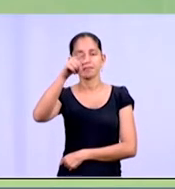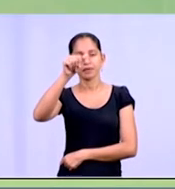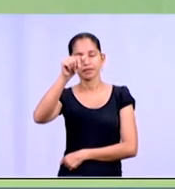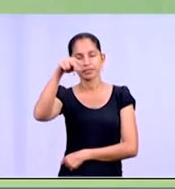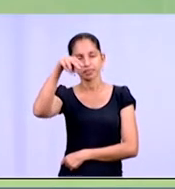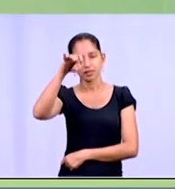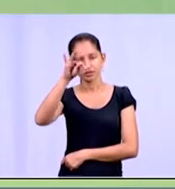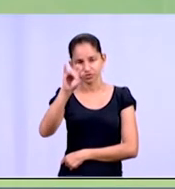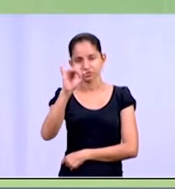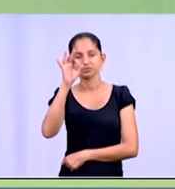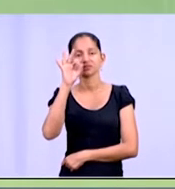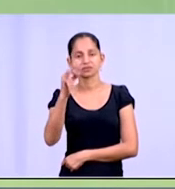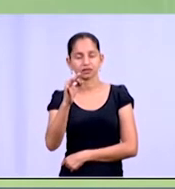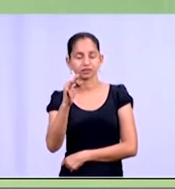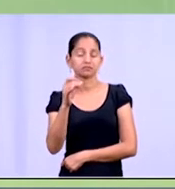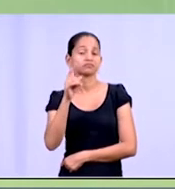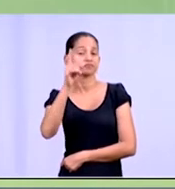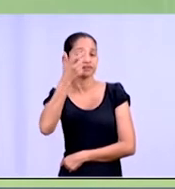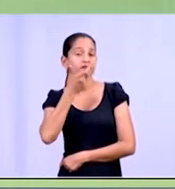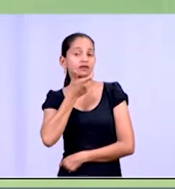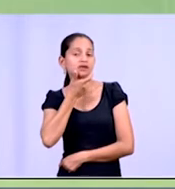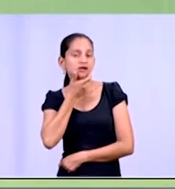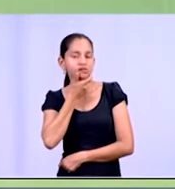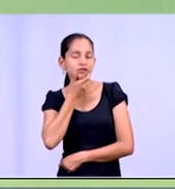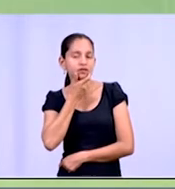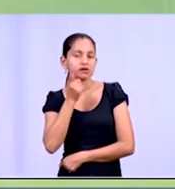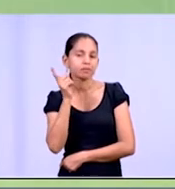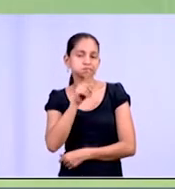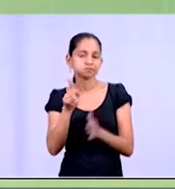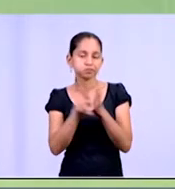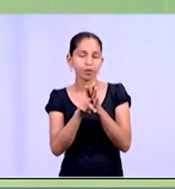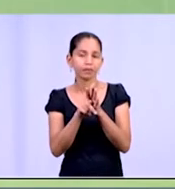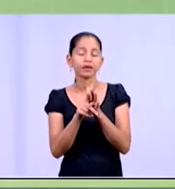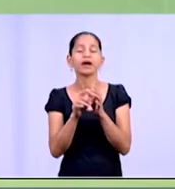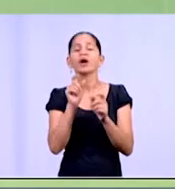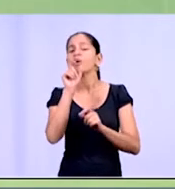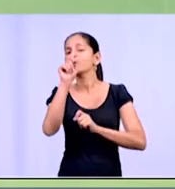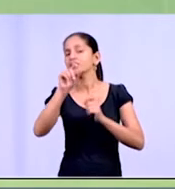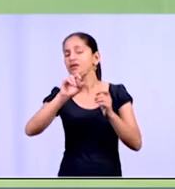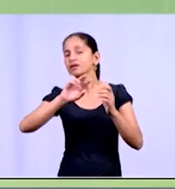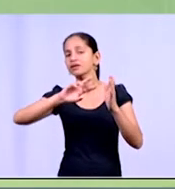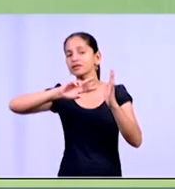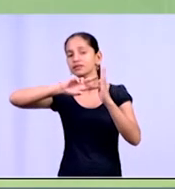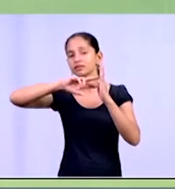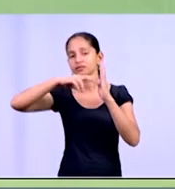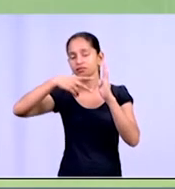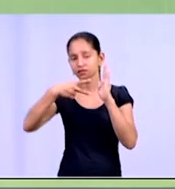é Advanced Research Project Agency Network, que é a rede